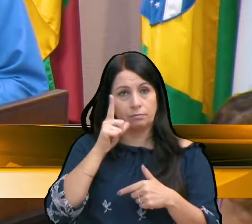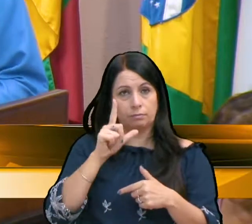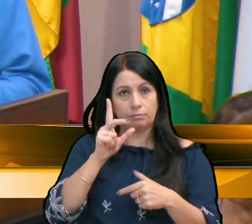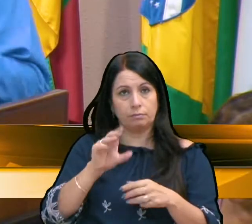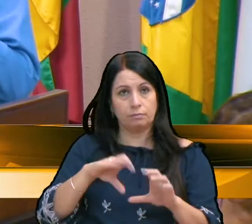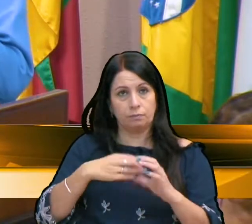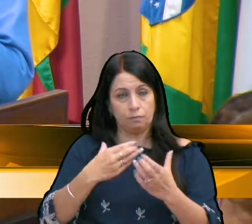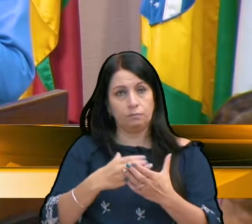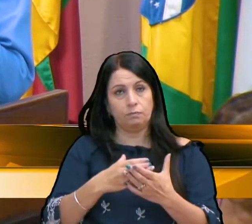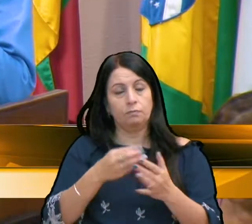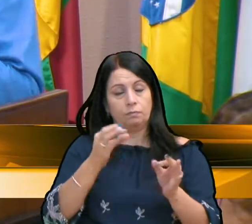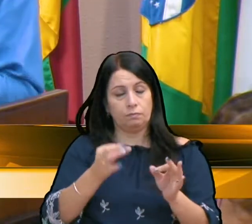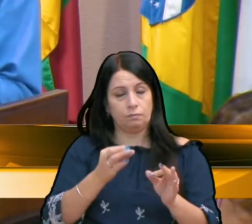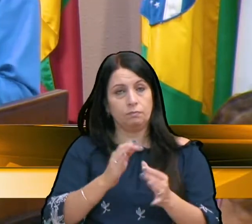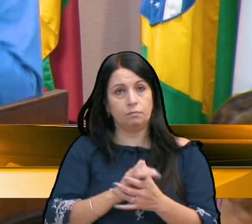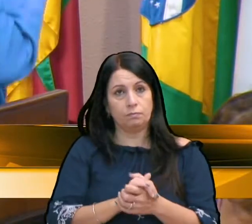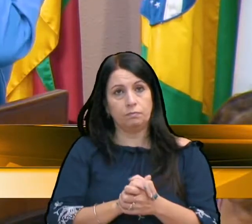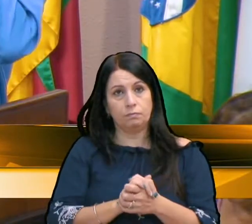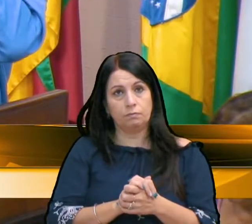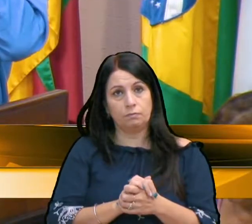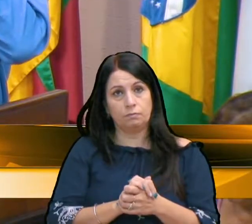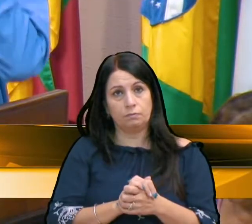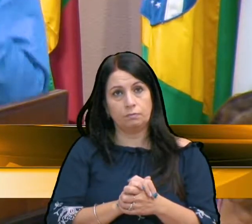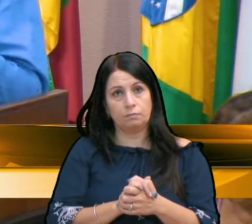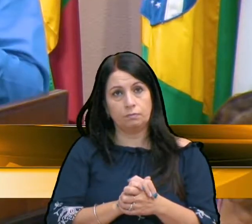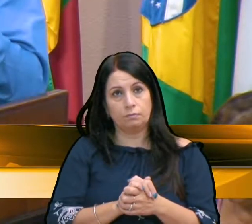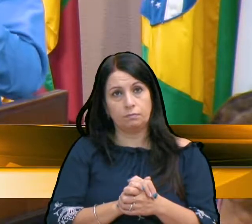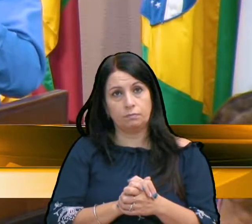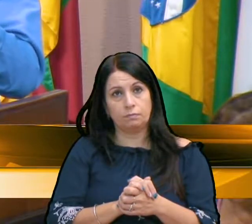e, com certeza,